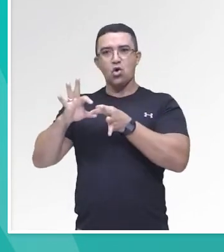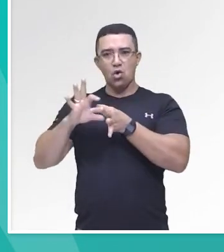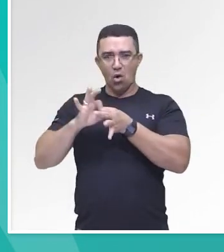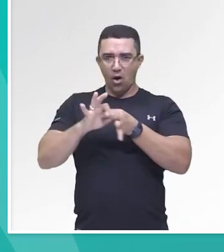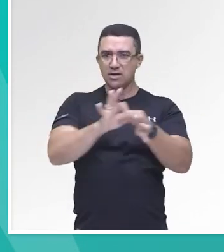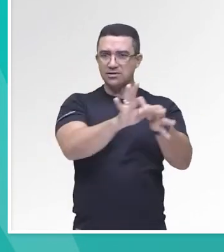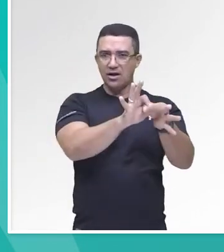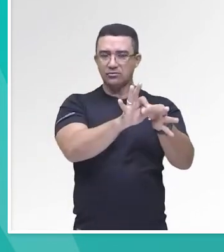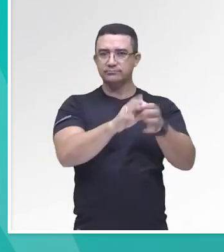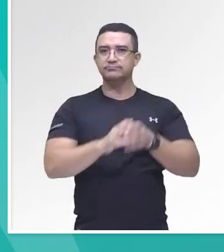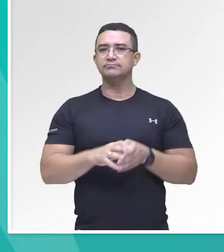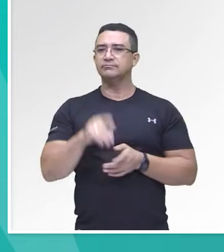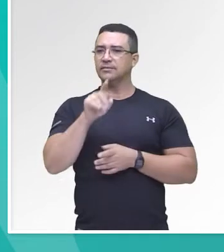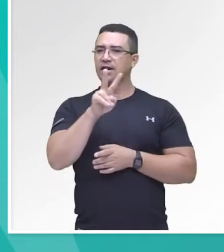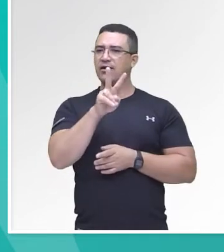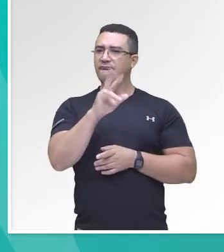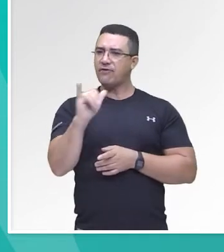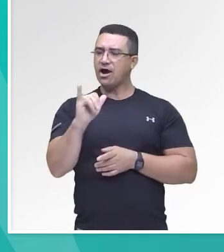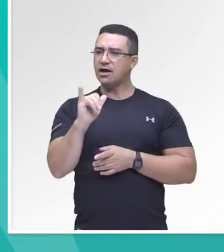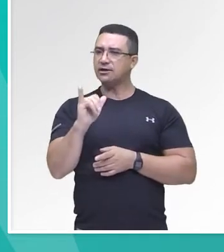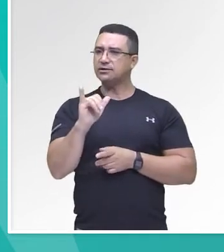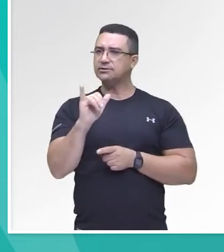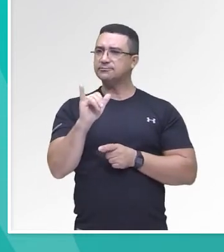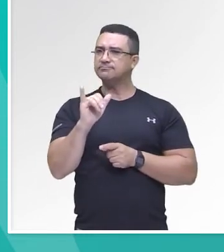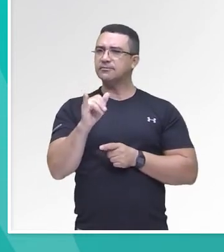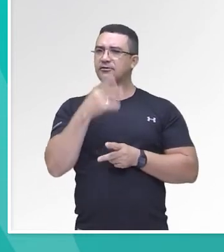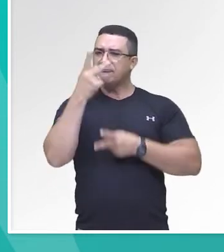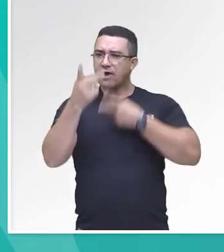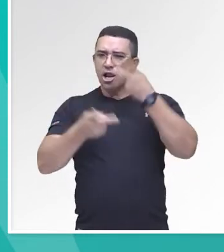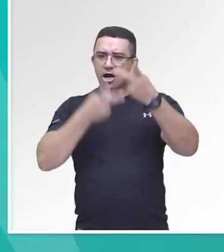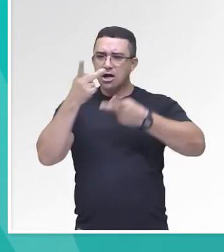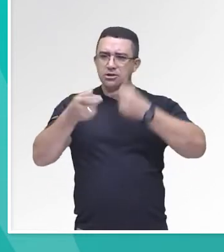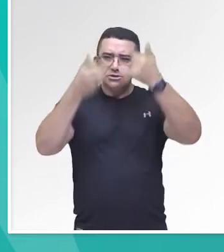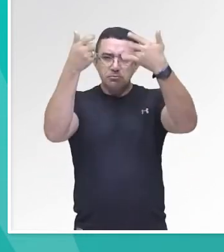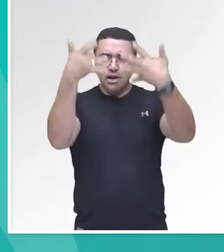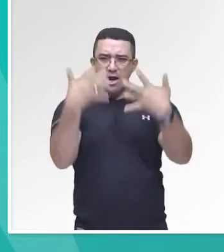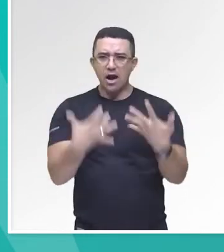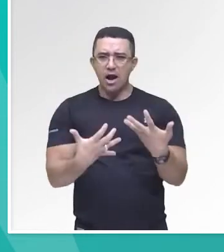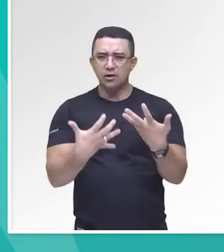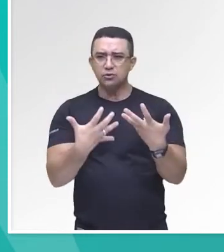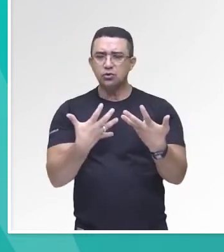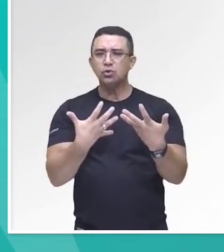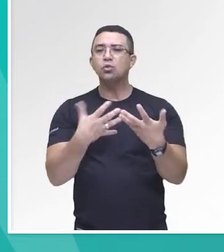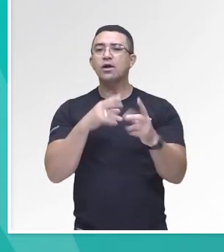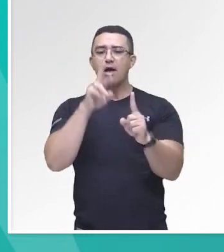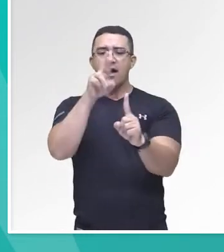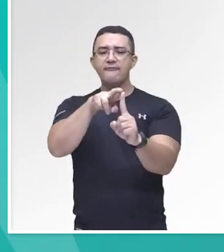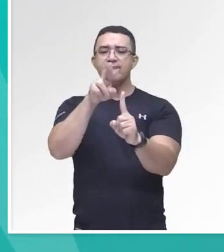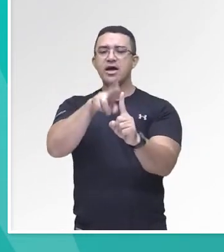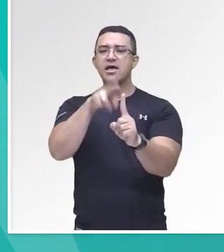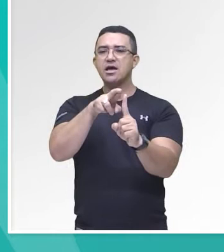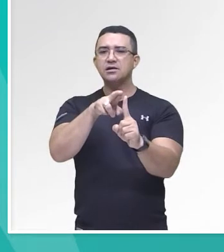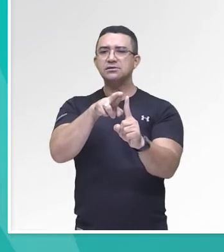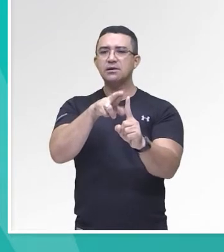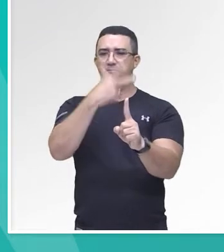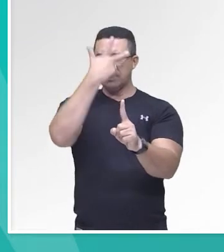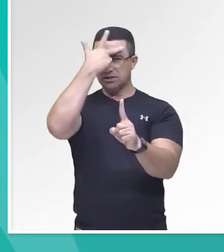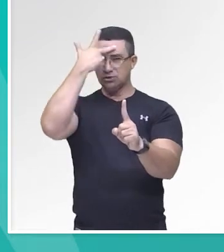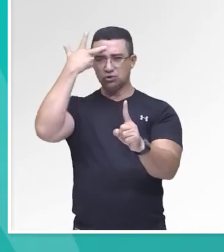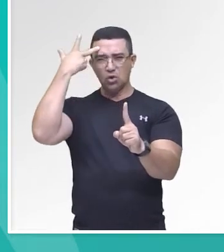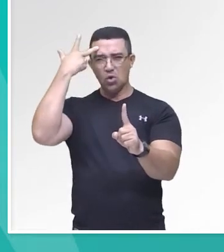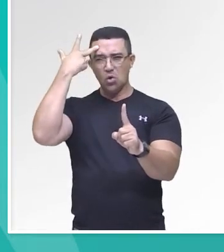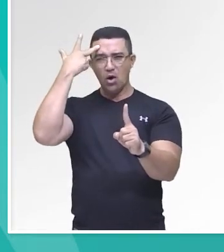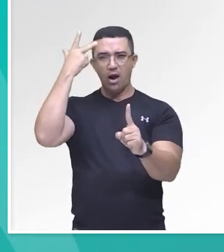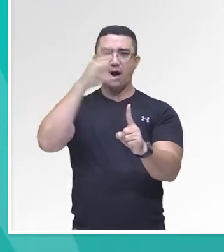vai encontrando maneiras de se referir ao mesmo elemento, o mesmo conjunto, né, de pessoas, no caso